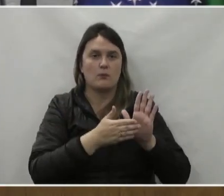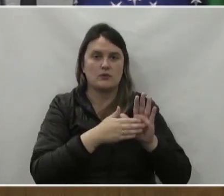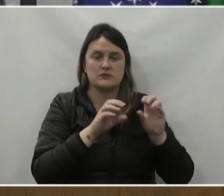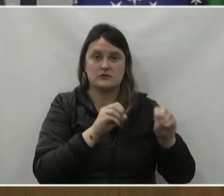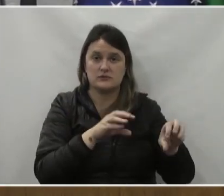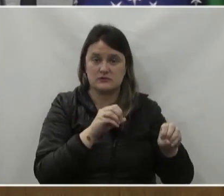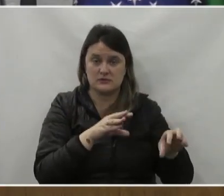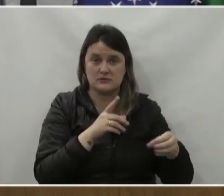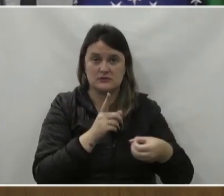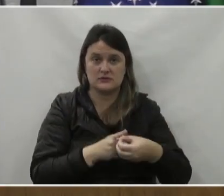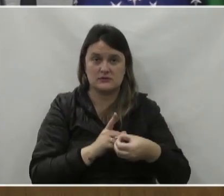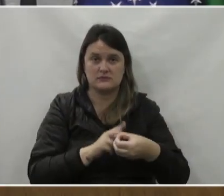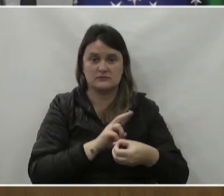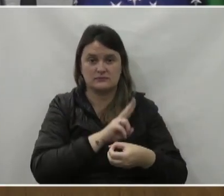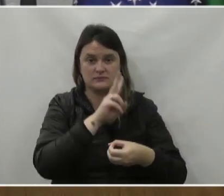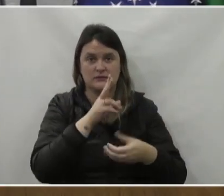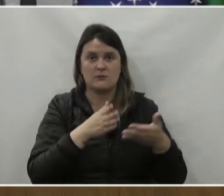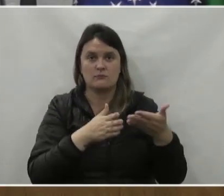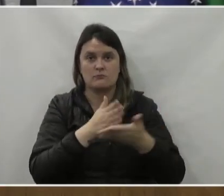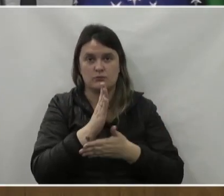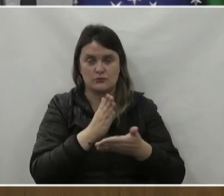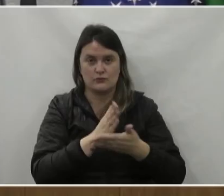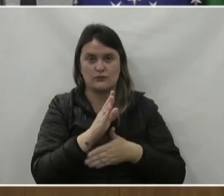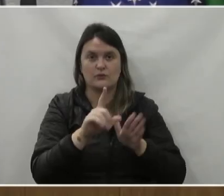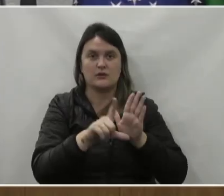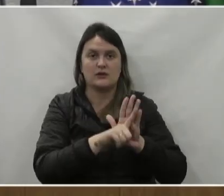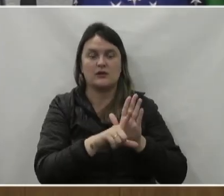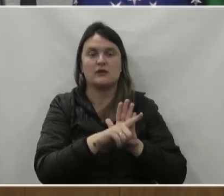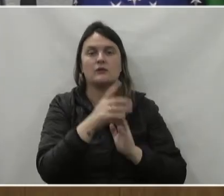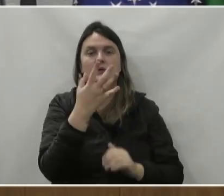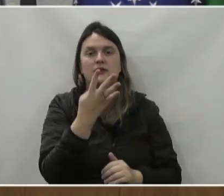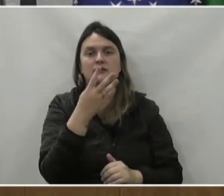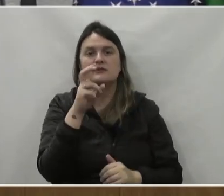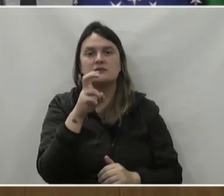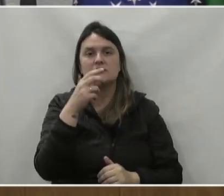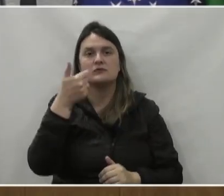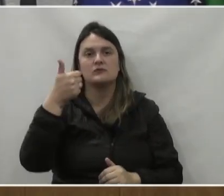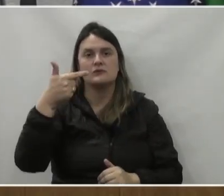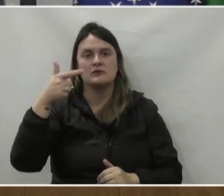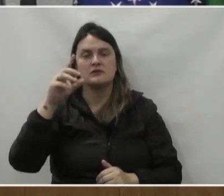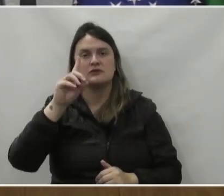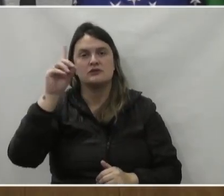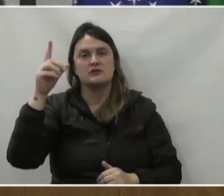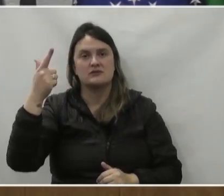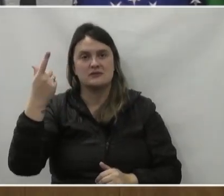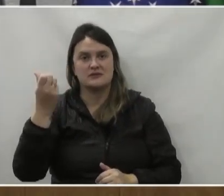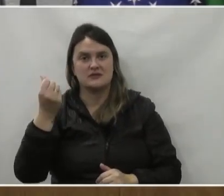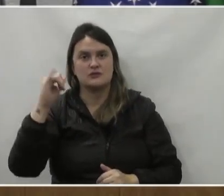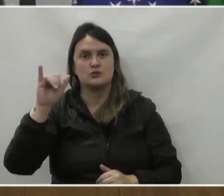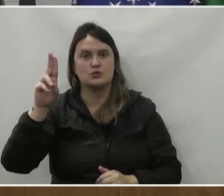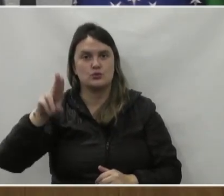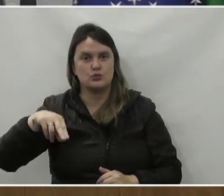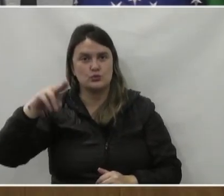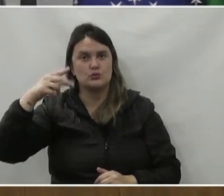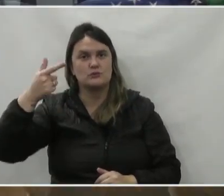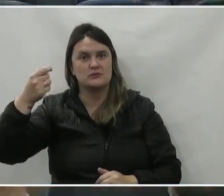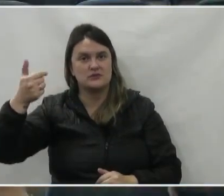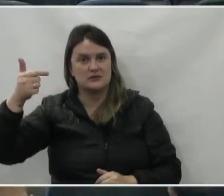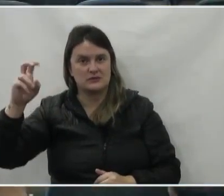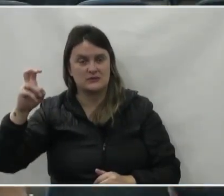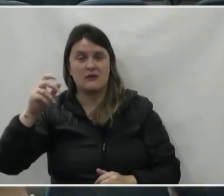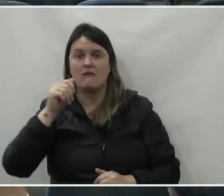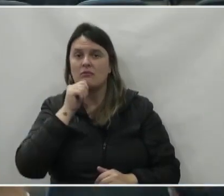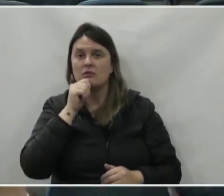Municipal de Educação, aprovado por meio da lei número 4512 de 16 de junho de 2015.